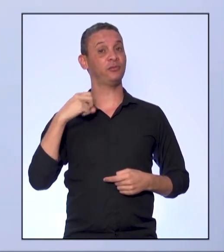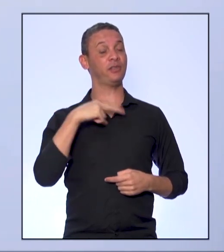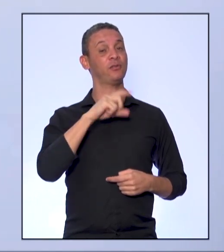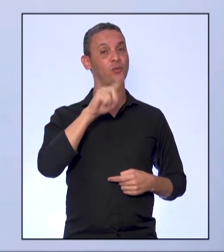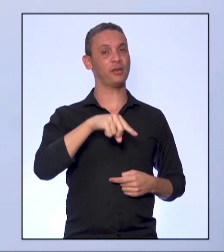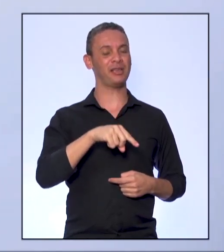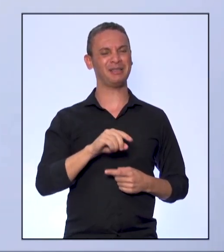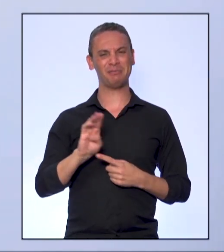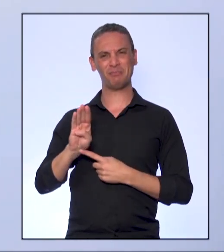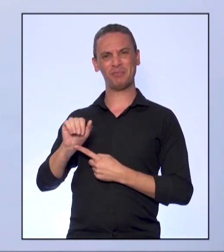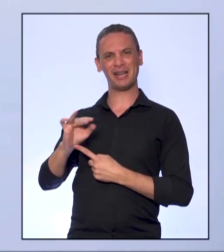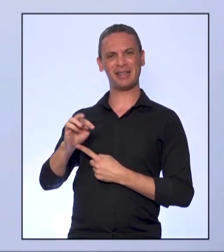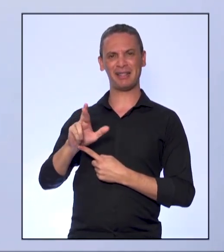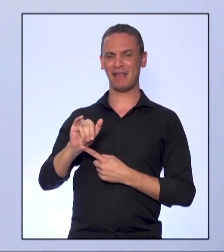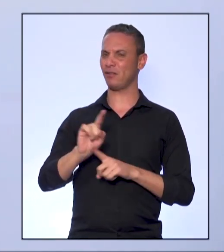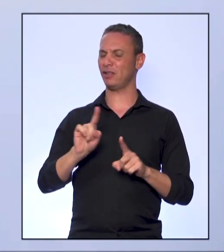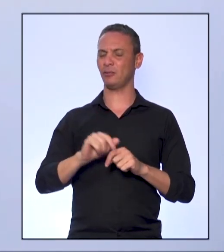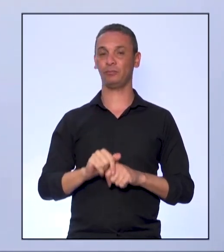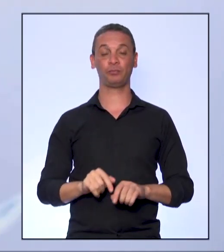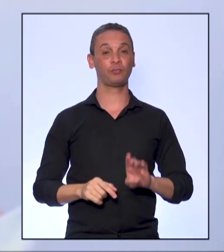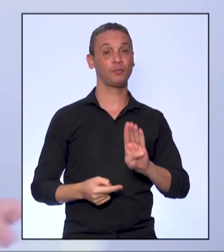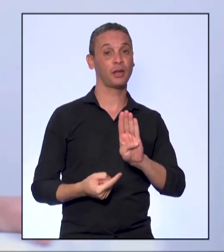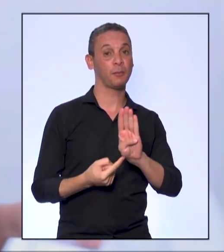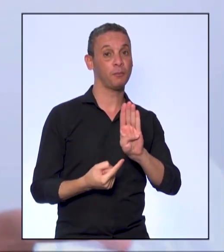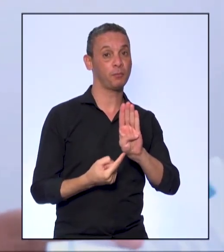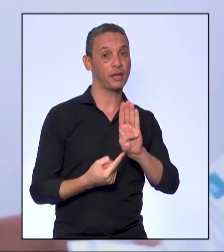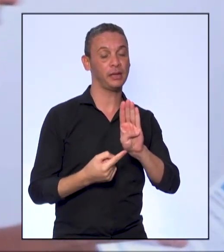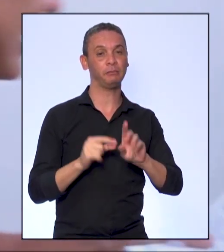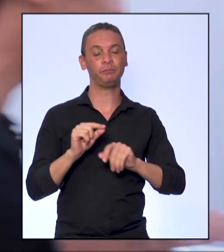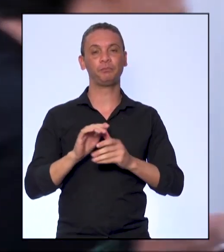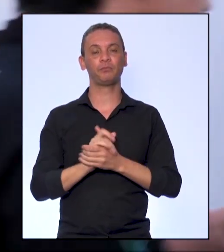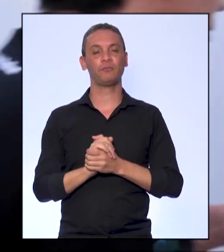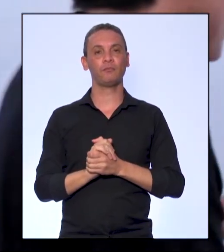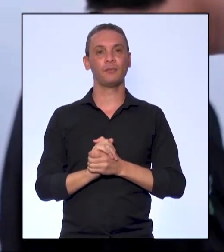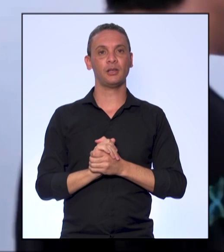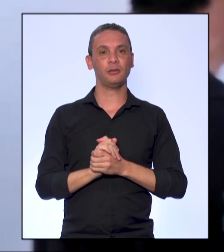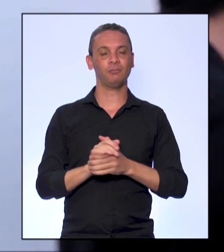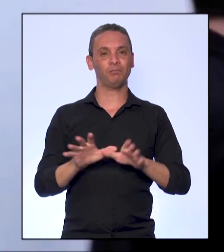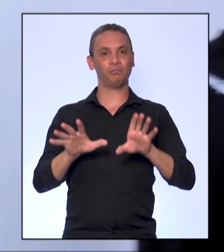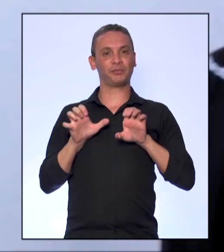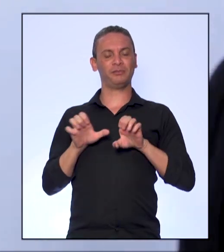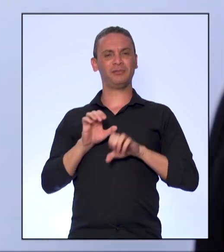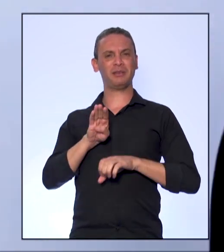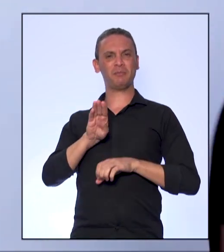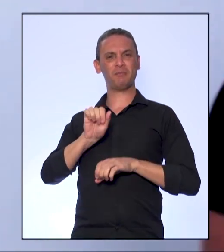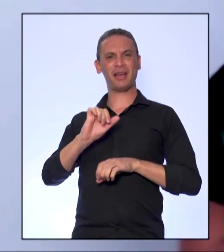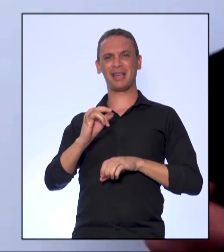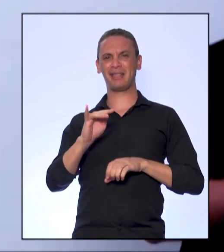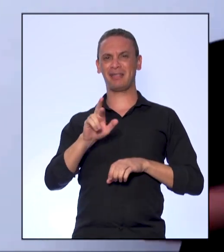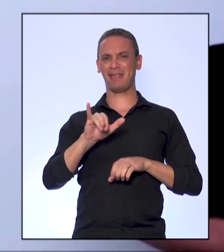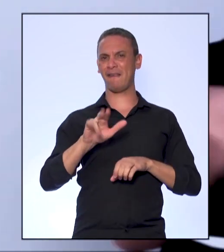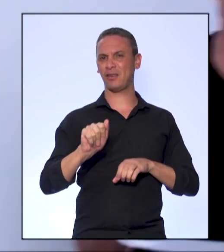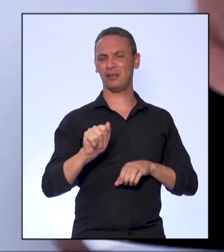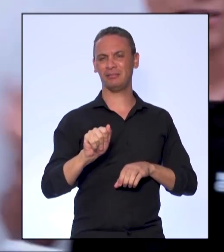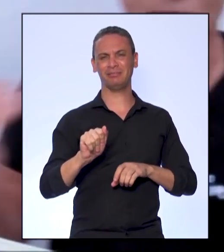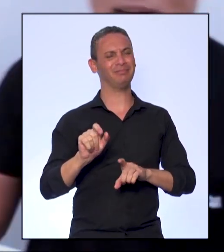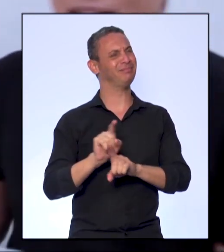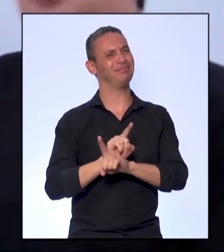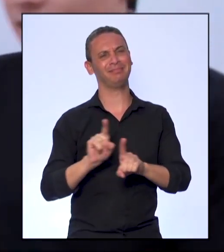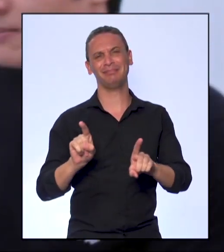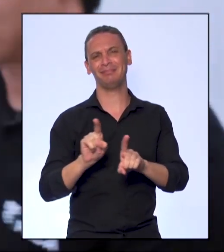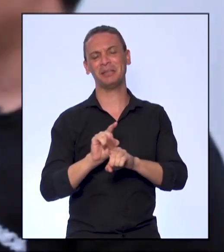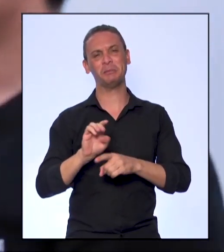gripes normais, tá? Letra B. A infecção bacteriana H1N1, não. Já começa errado também. Não é uma